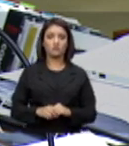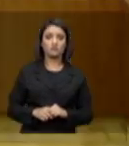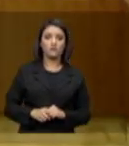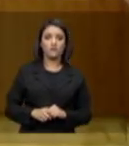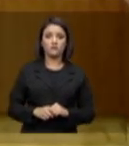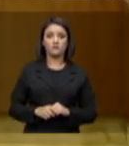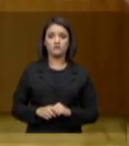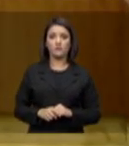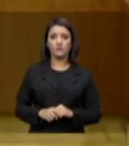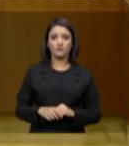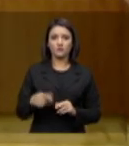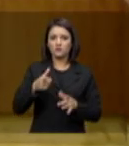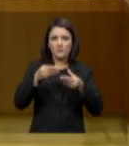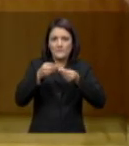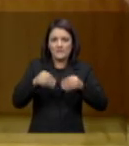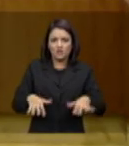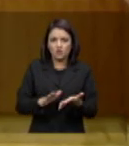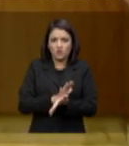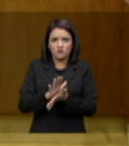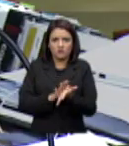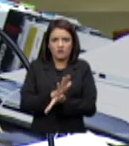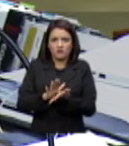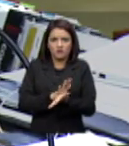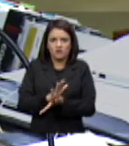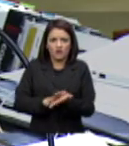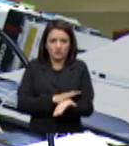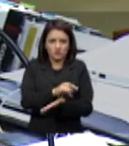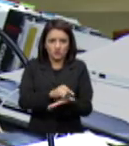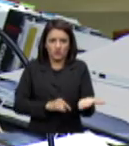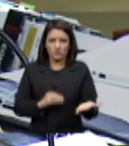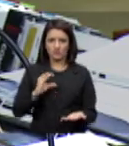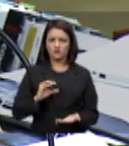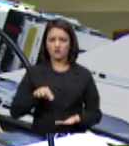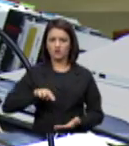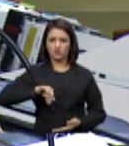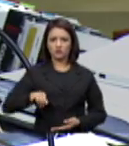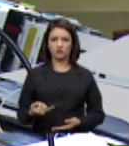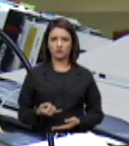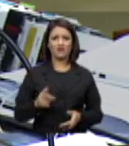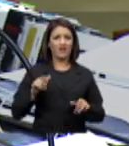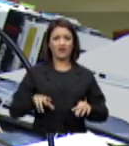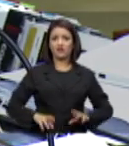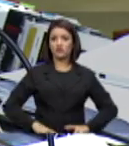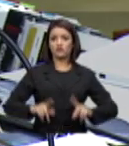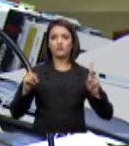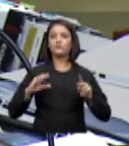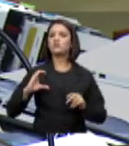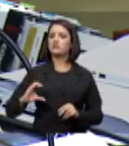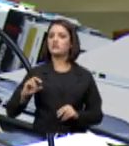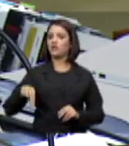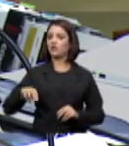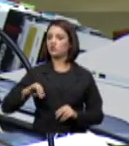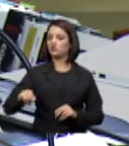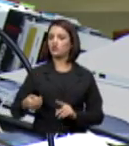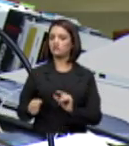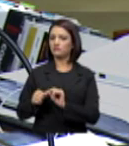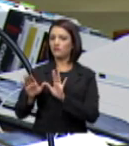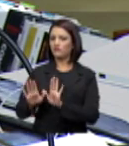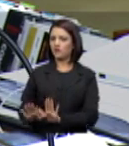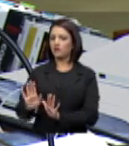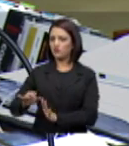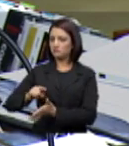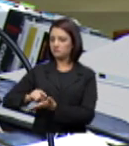prejuízo da regulamentação uma atriz eliminação do imediato mutirão absolutamente diverso do que o cnj fez e não está sendo